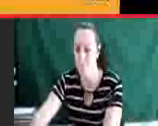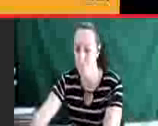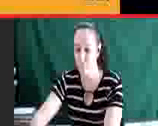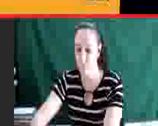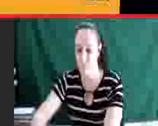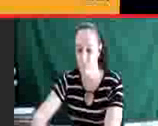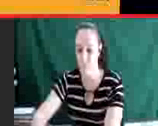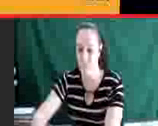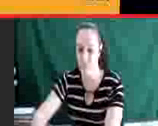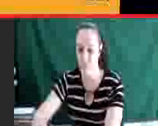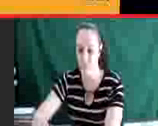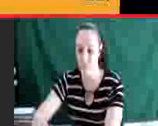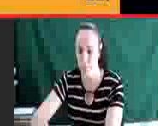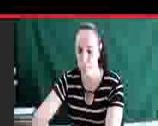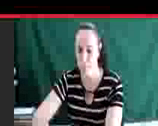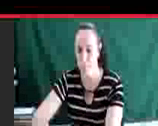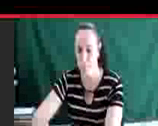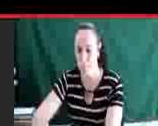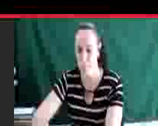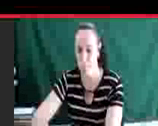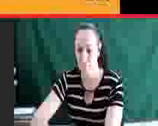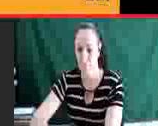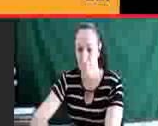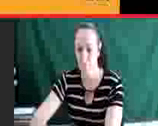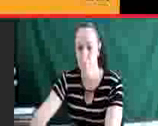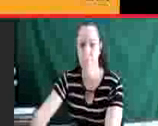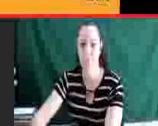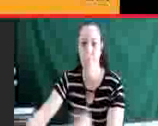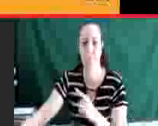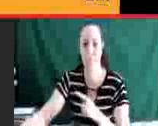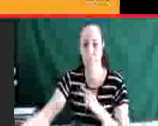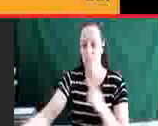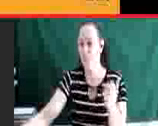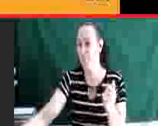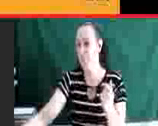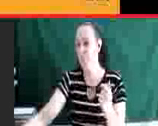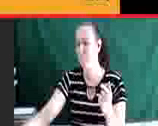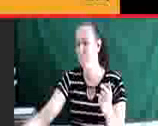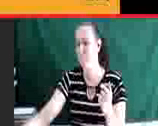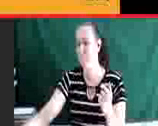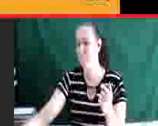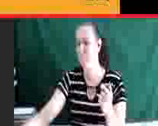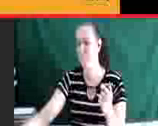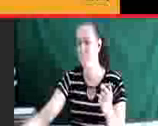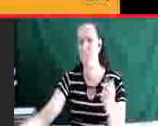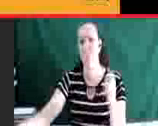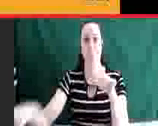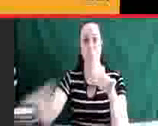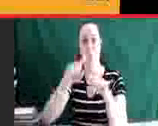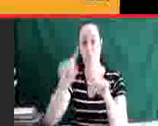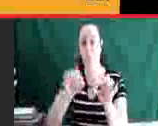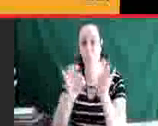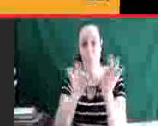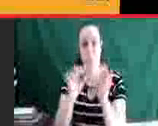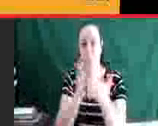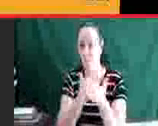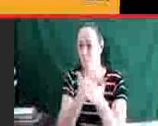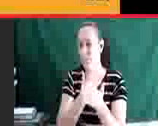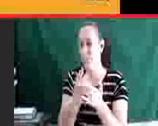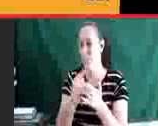Brasil, para você ter aí todo o suporte do NIC-BR, tá? Deixa eu passar um videozinho, então, para vocês entenderem o